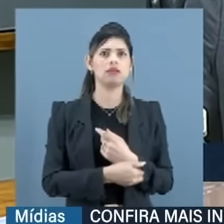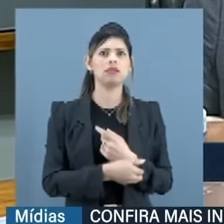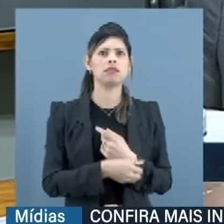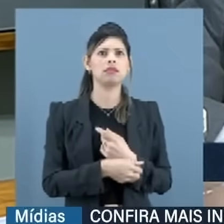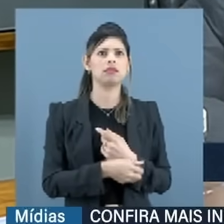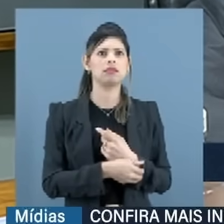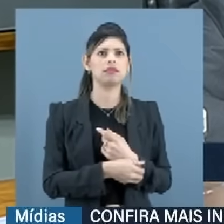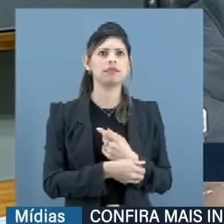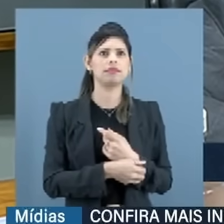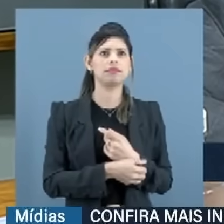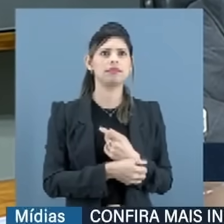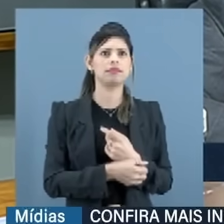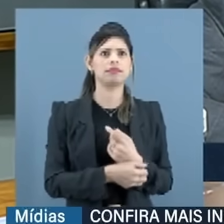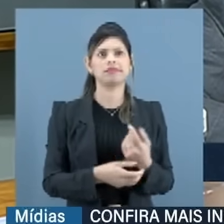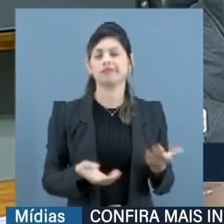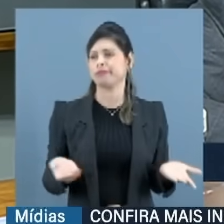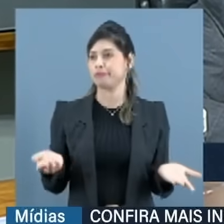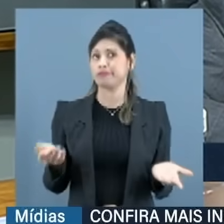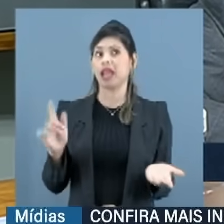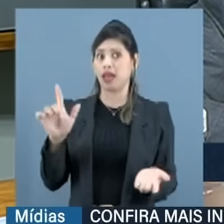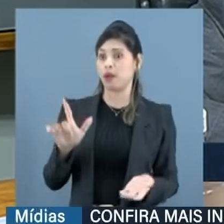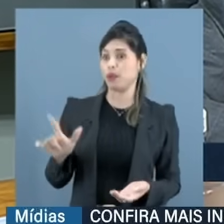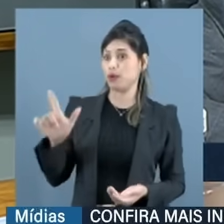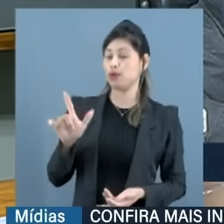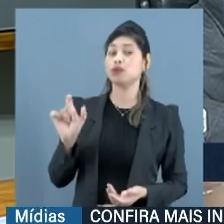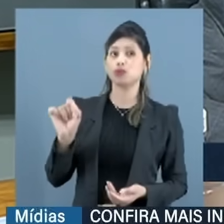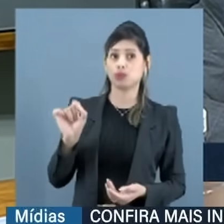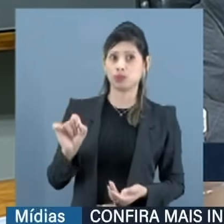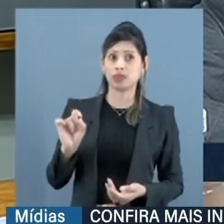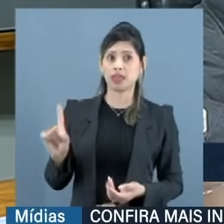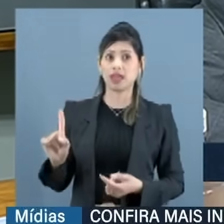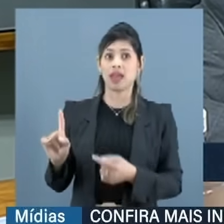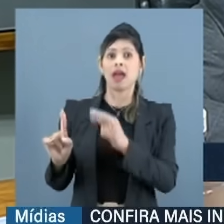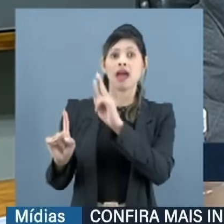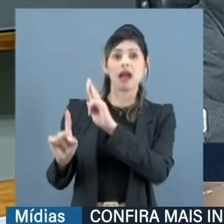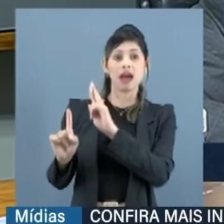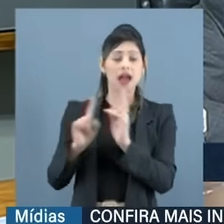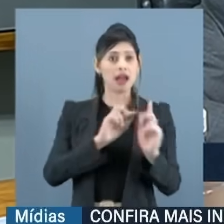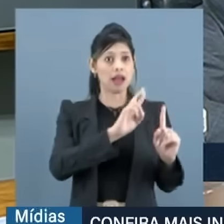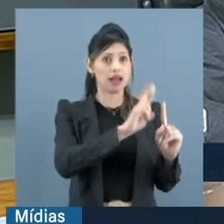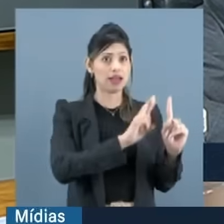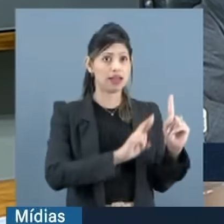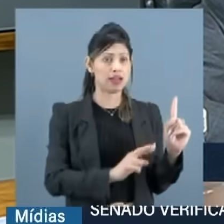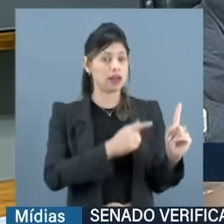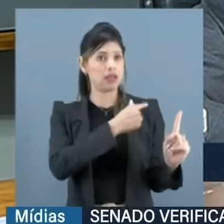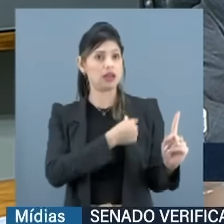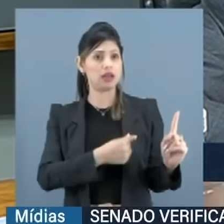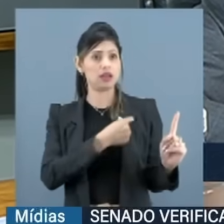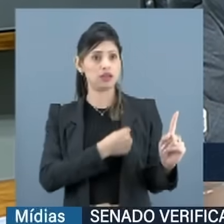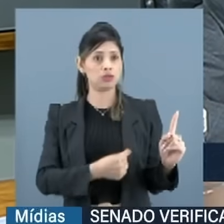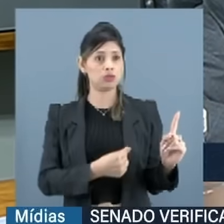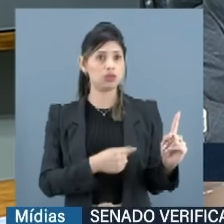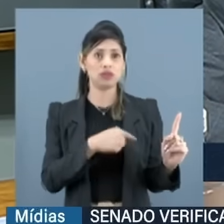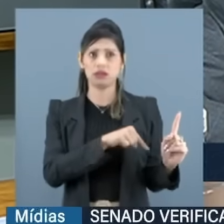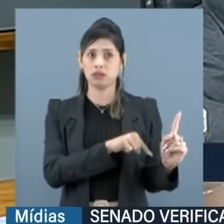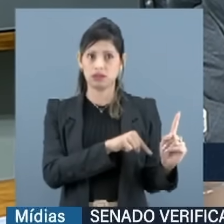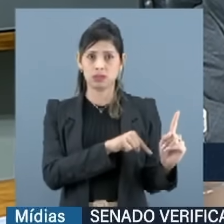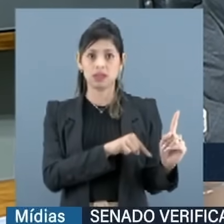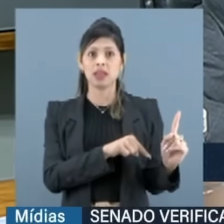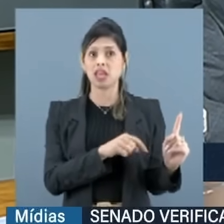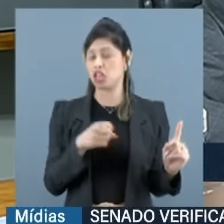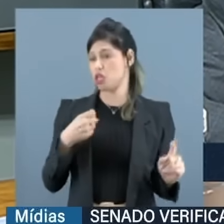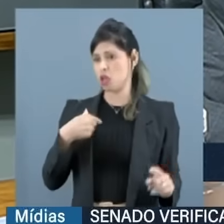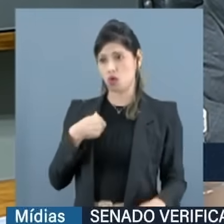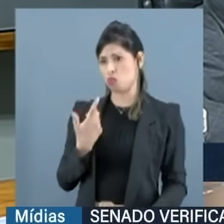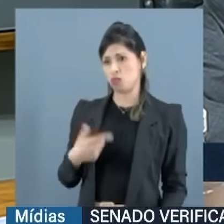Pelo óbvio, né, a relatora, né, usando realmente, eu não sou advogado não, mas se você usar os